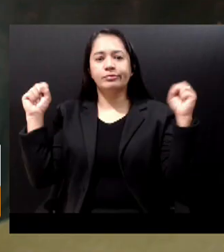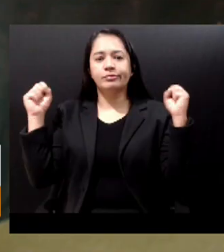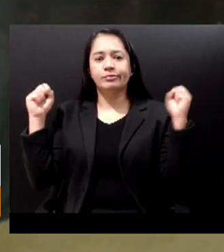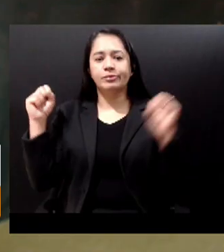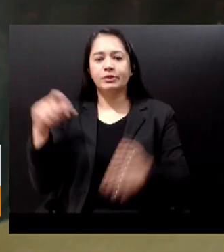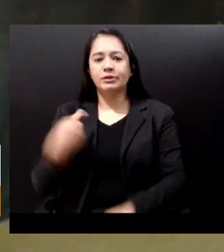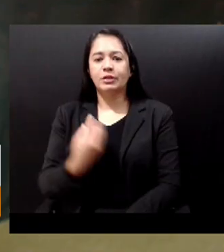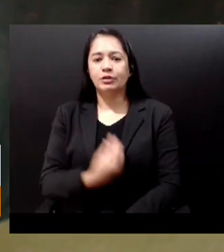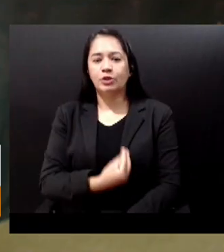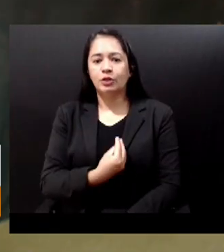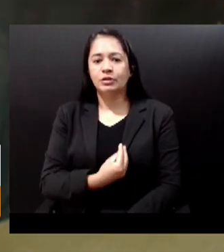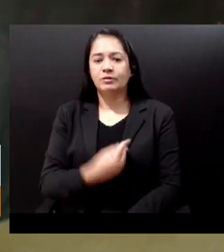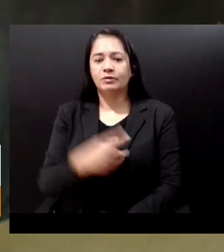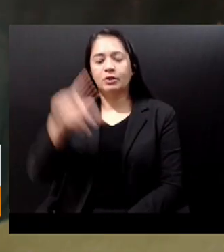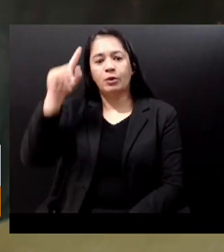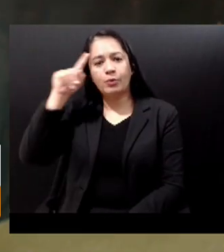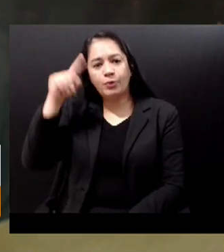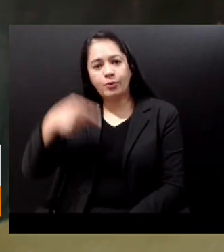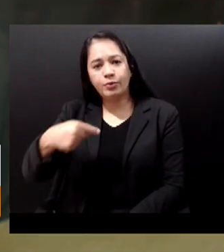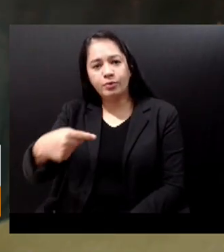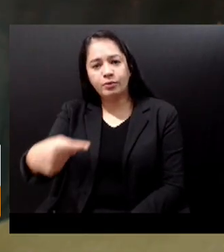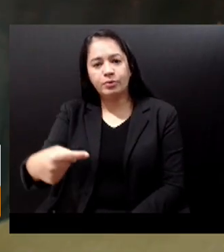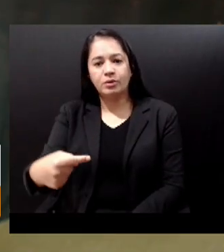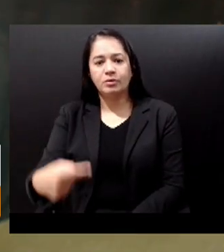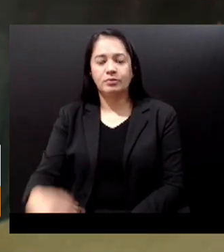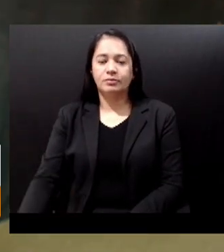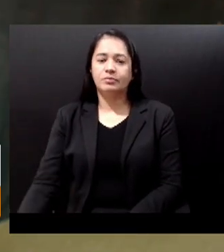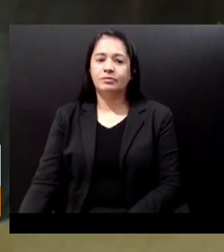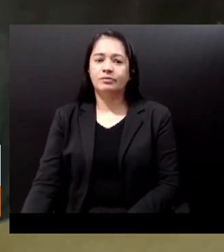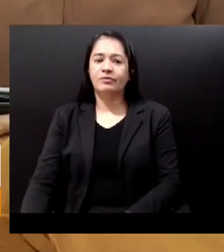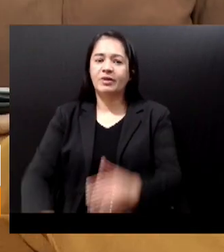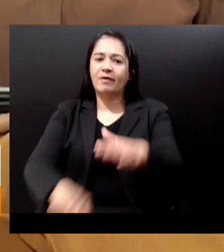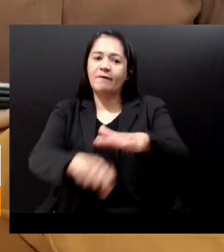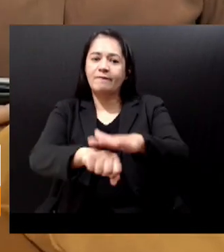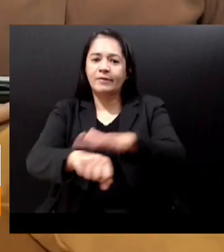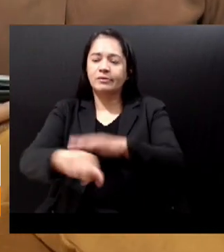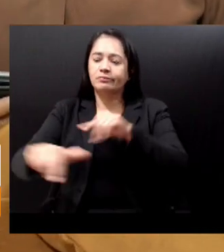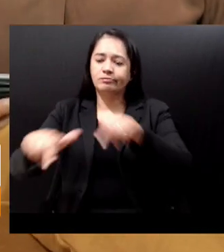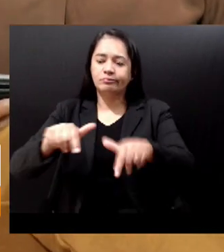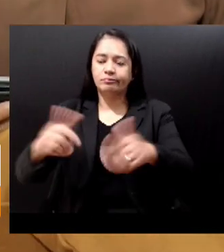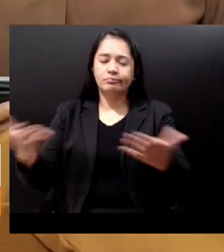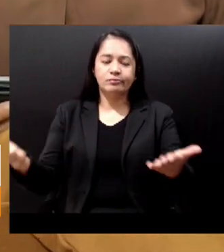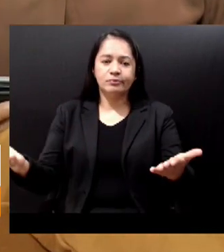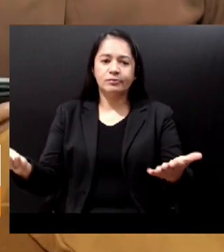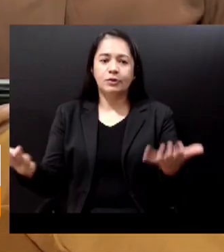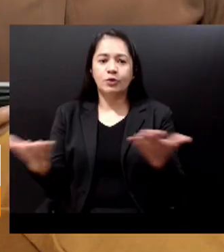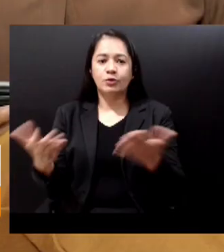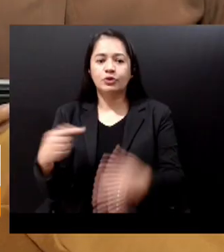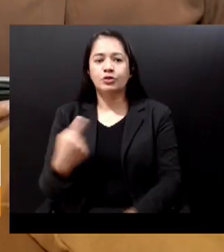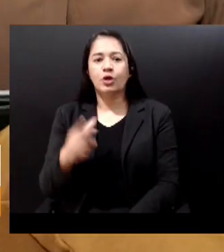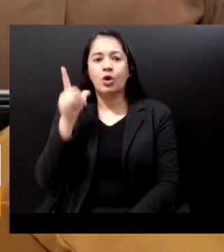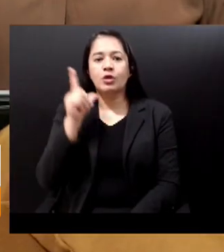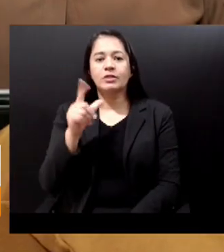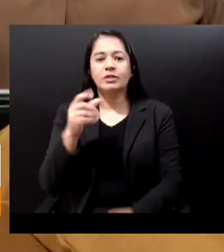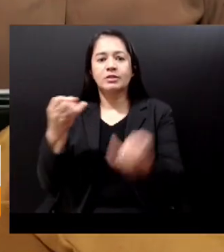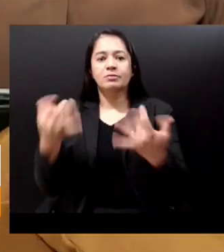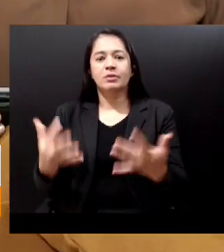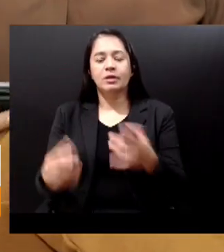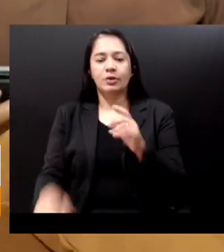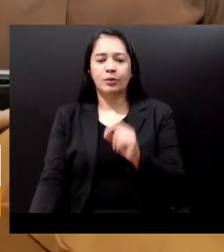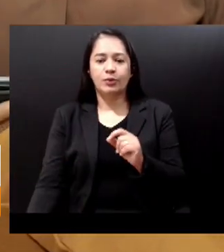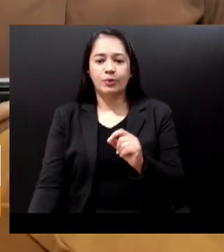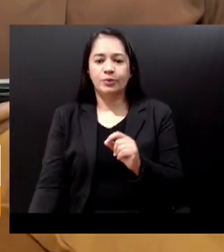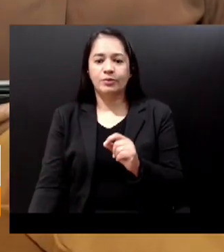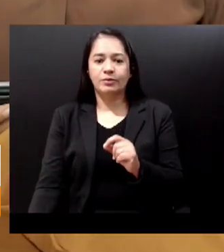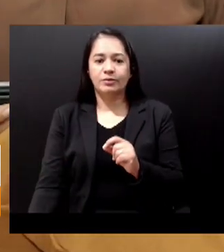dia, na execução de trabalhos, enfim? Hoje a gente consegue dizer que a É o atividade termômetro.